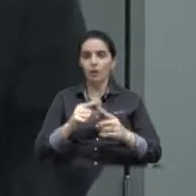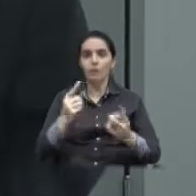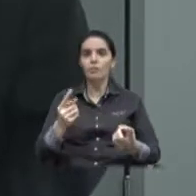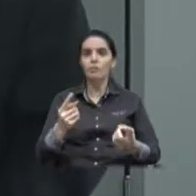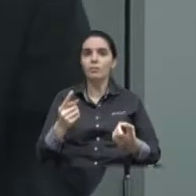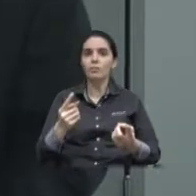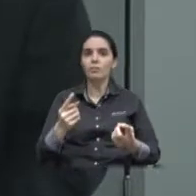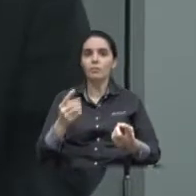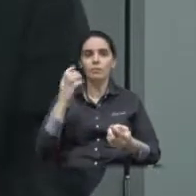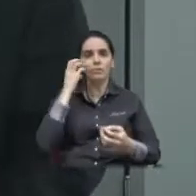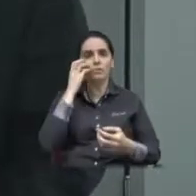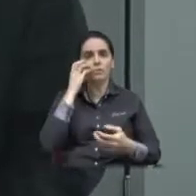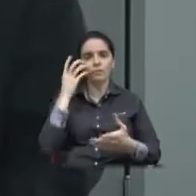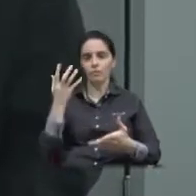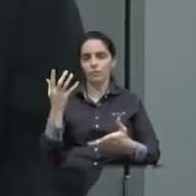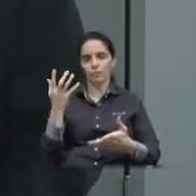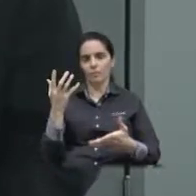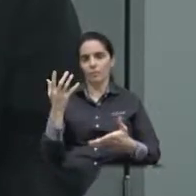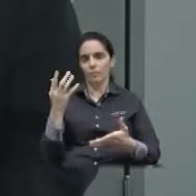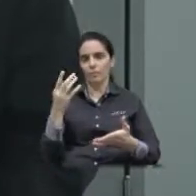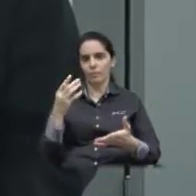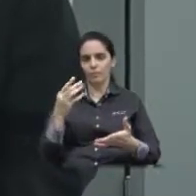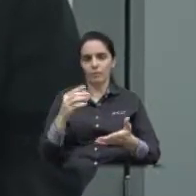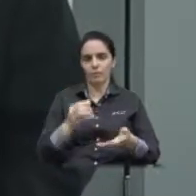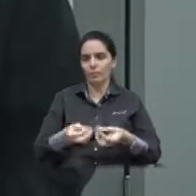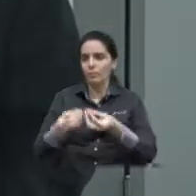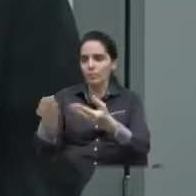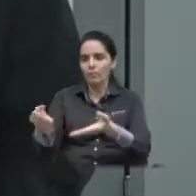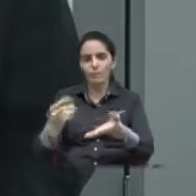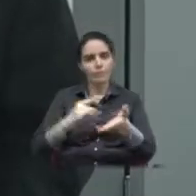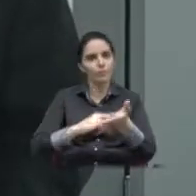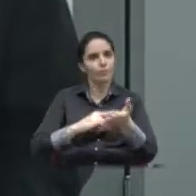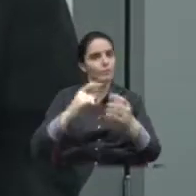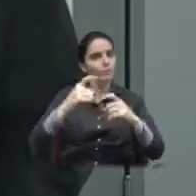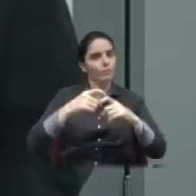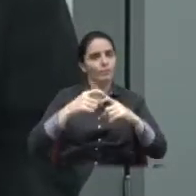ele não vai se sujeitar a passar um atestado onde realmente não tenha